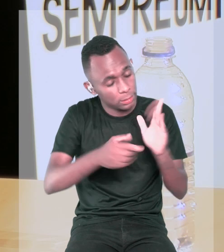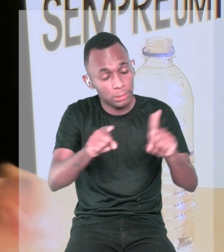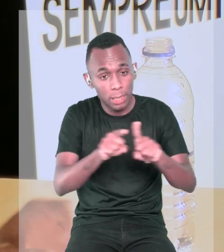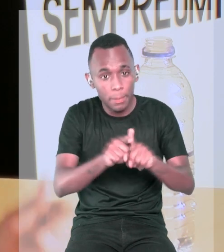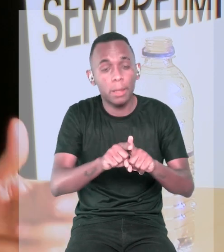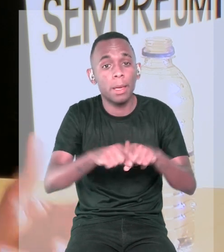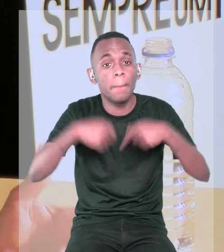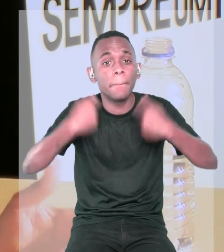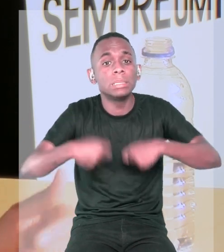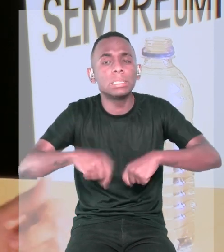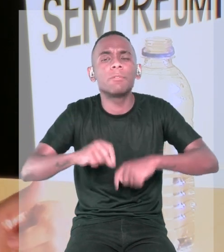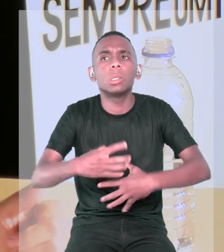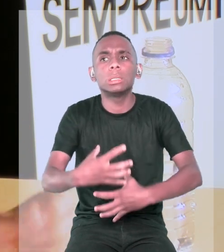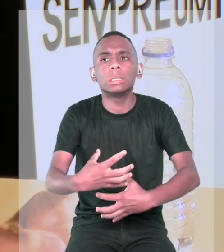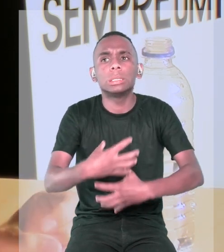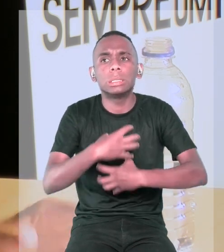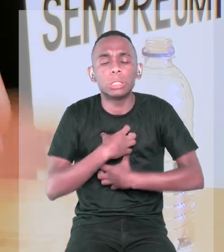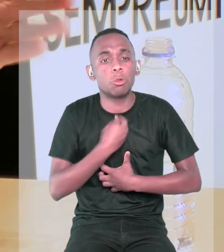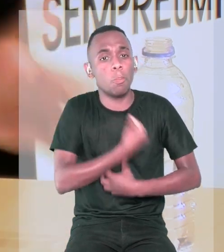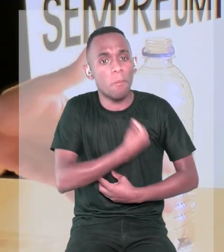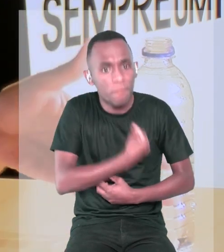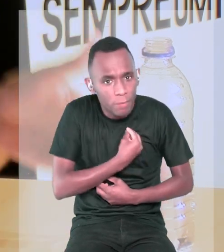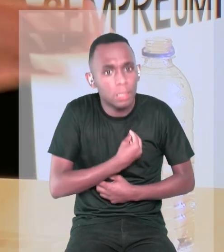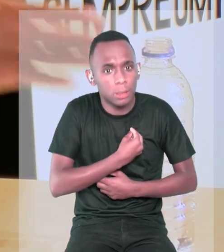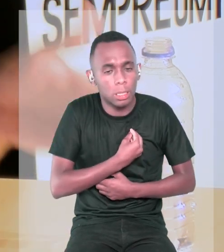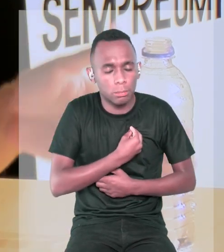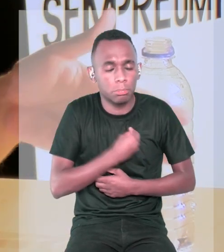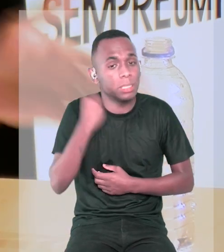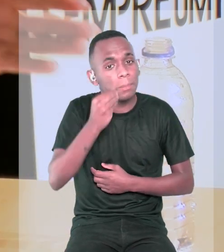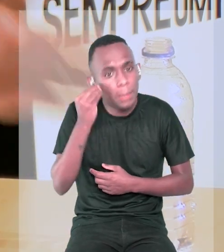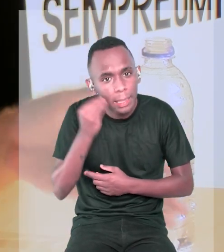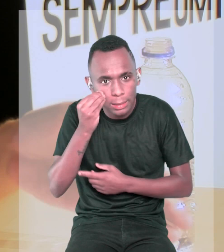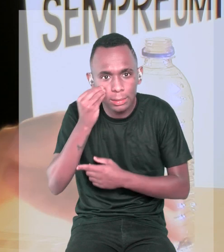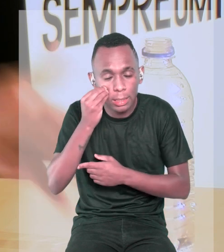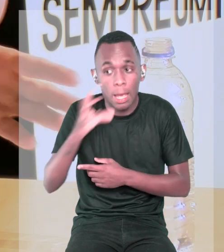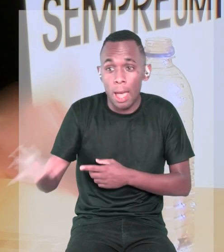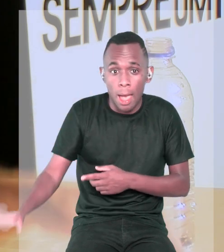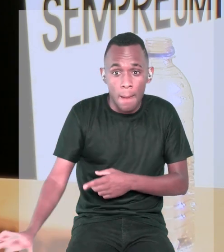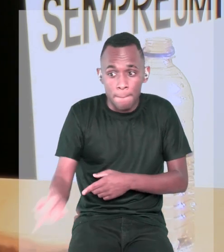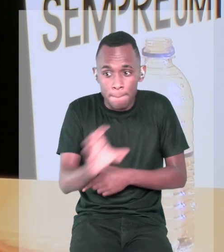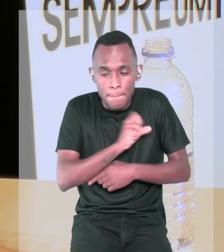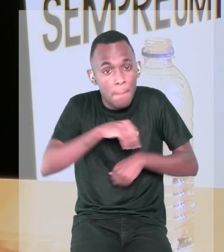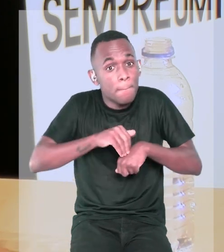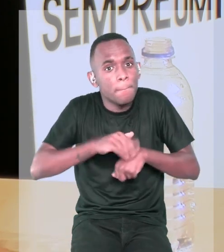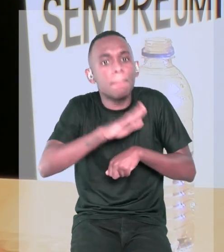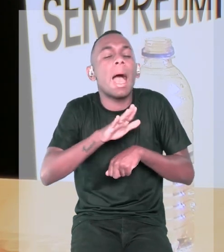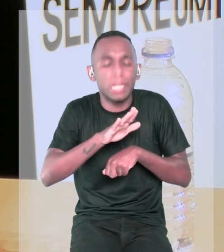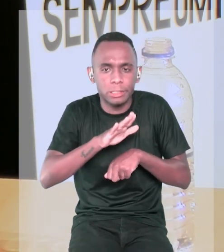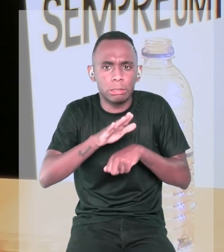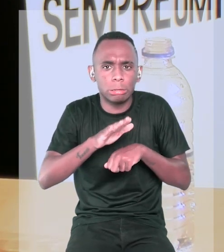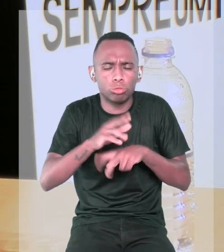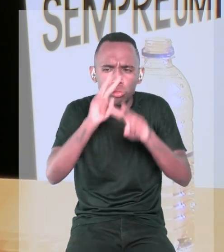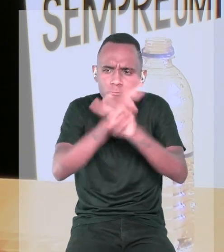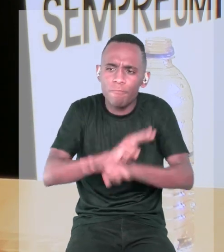vivendo, em amar mais do que tudo o seu olhar, a sua voz, o seu cheiro, os seus dedos afiados, o seu jeito